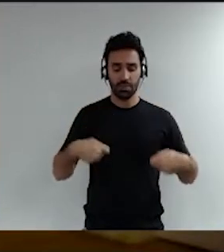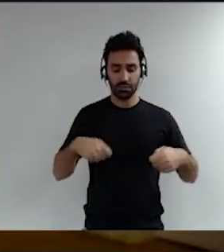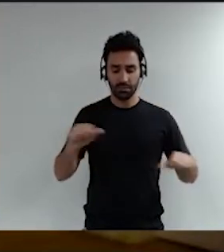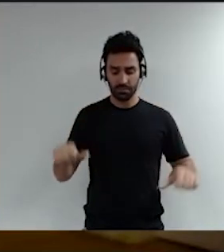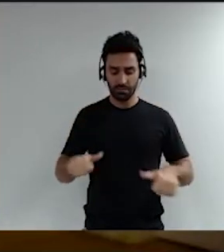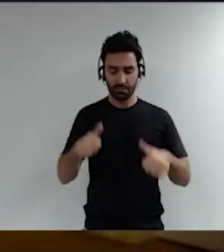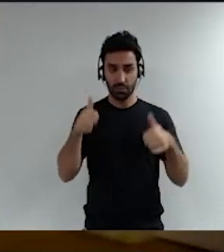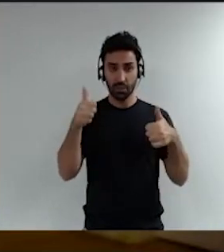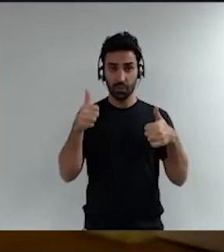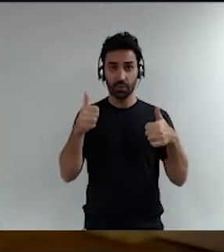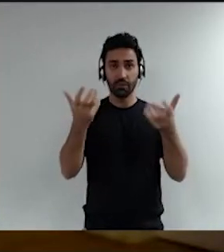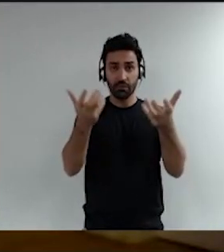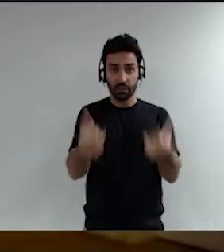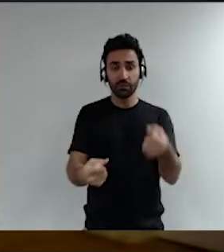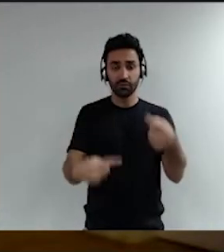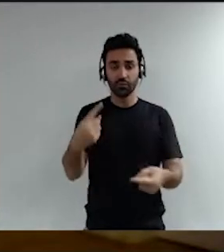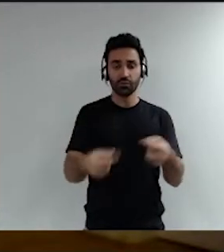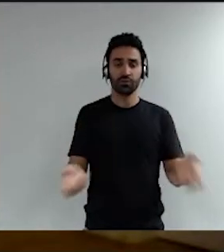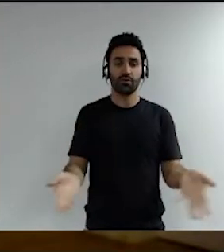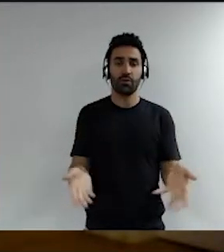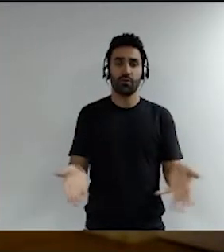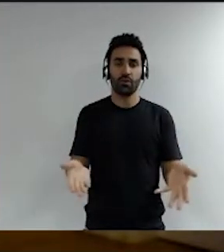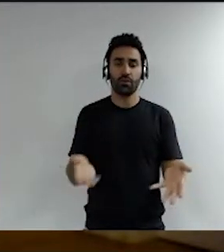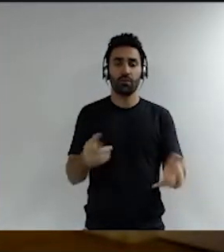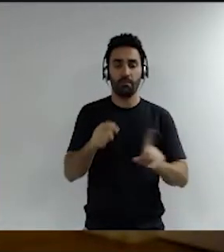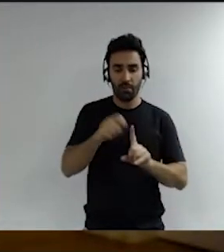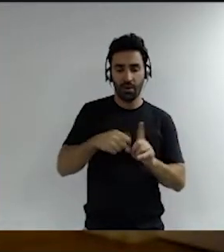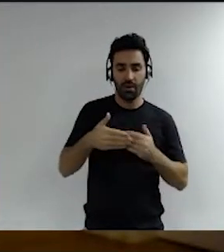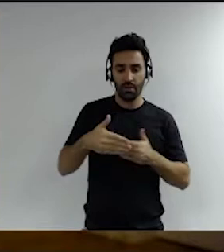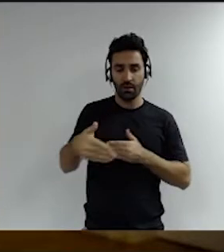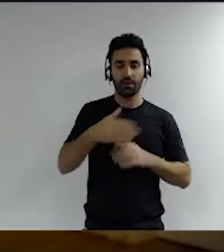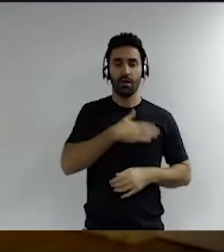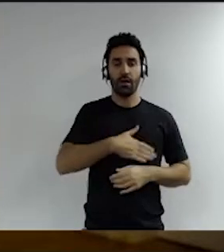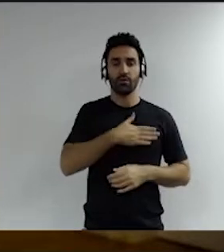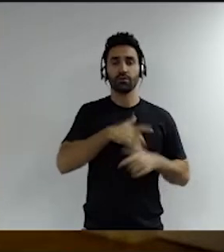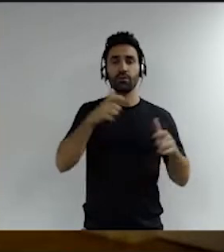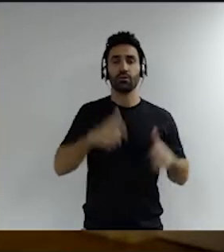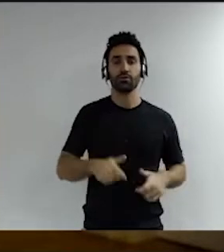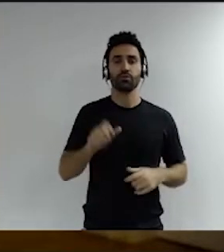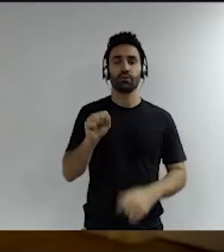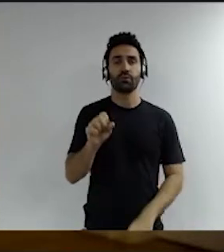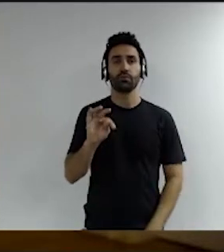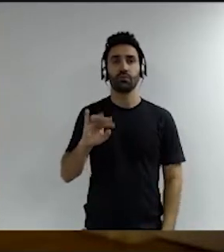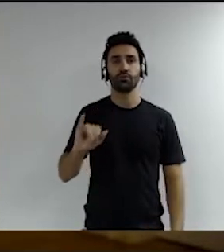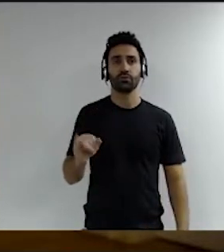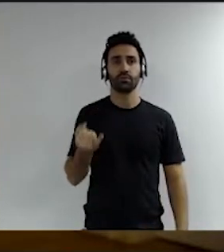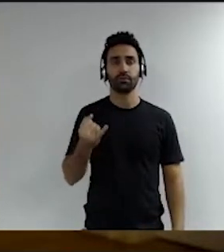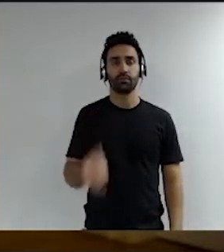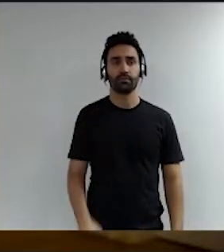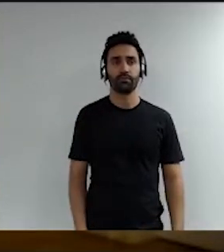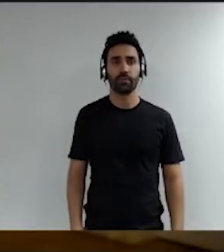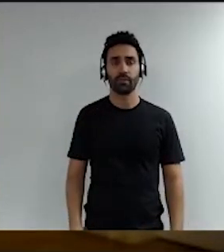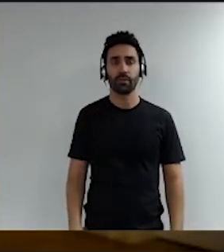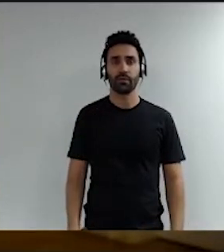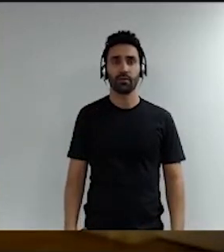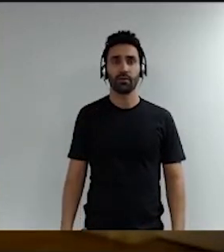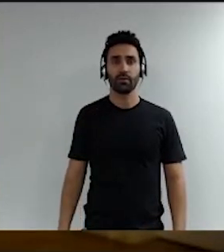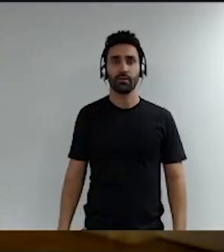e vamos discutir isso agora no mês de agosto no Superior Tribunal de Justiça. Nossa